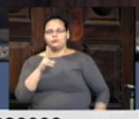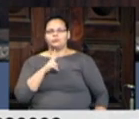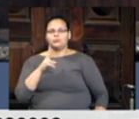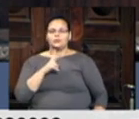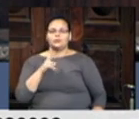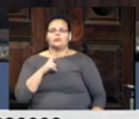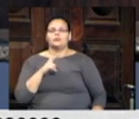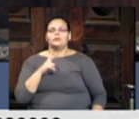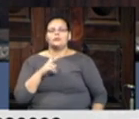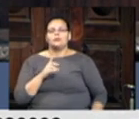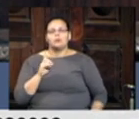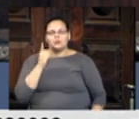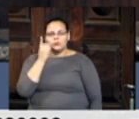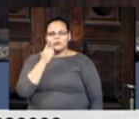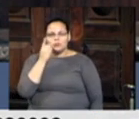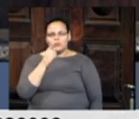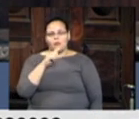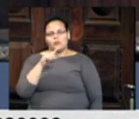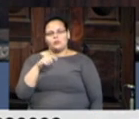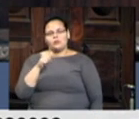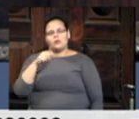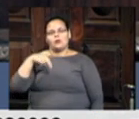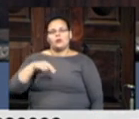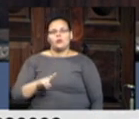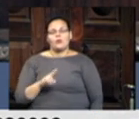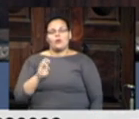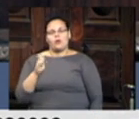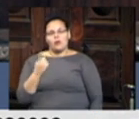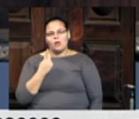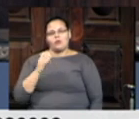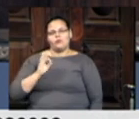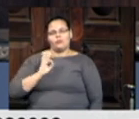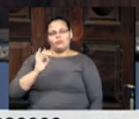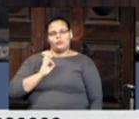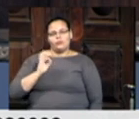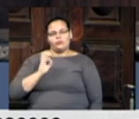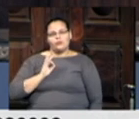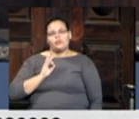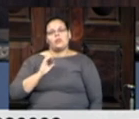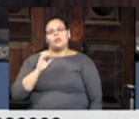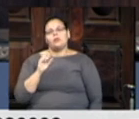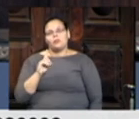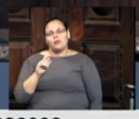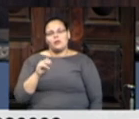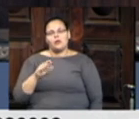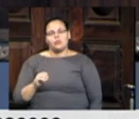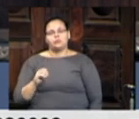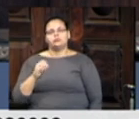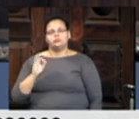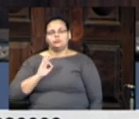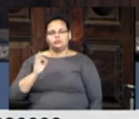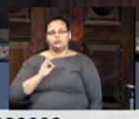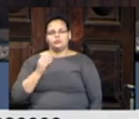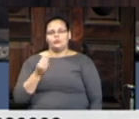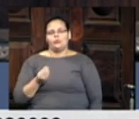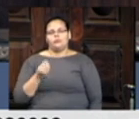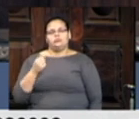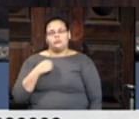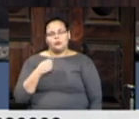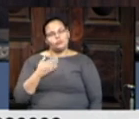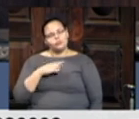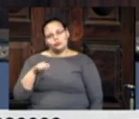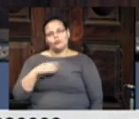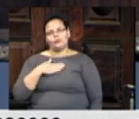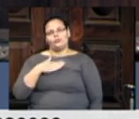ao deputado Zaqueu Teixeira, ex-chefe da Polícia Civil como eu, delegado de polícia como eu, e como nós gostamos de